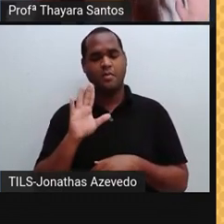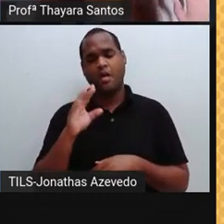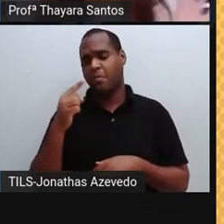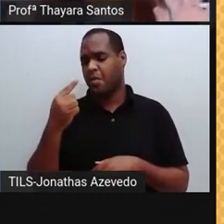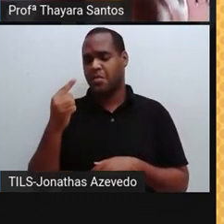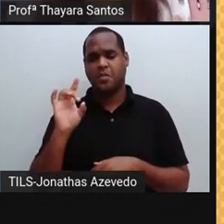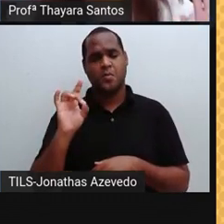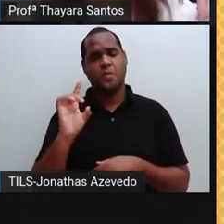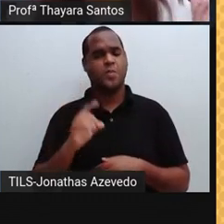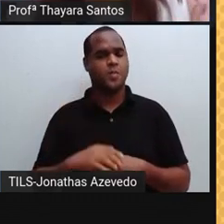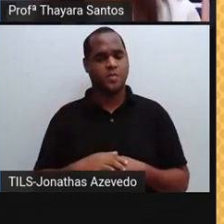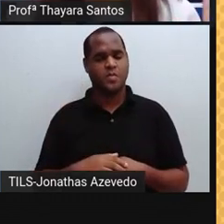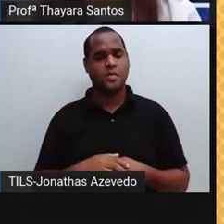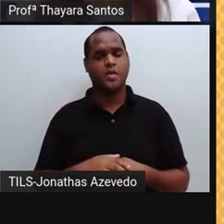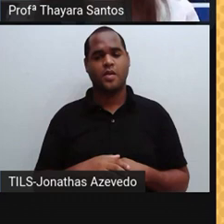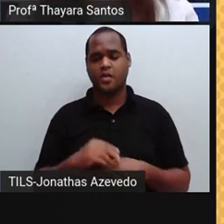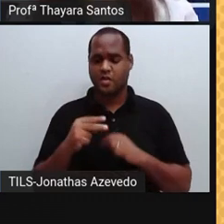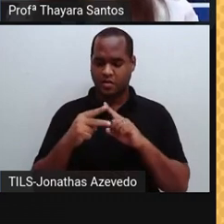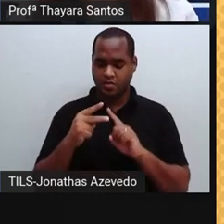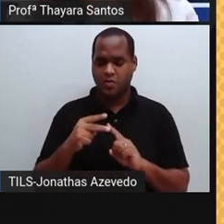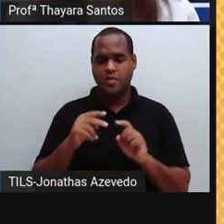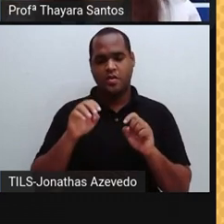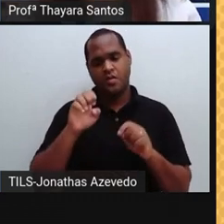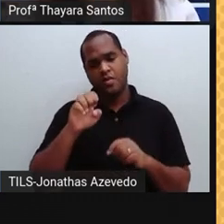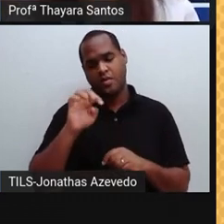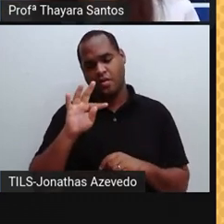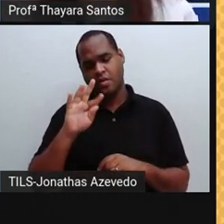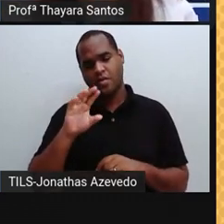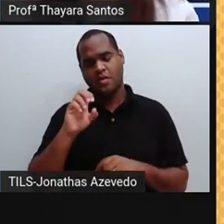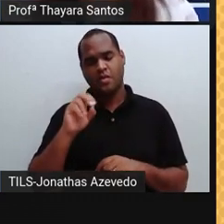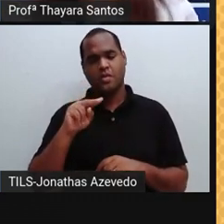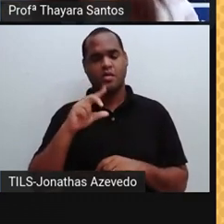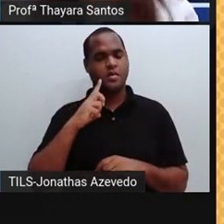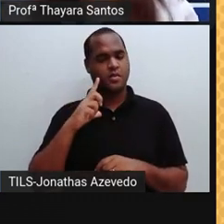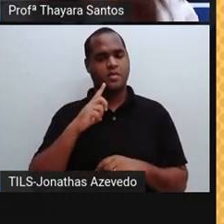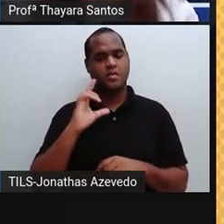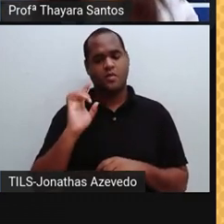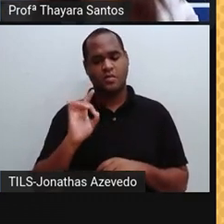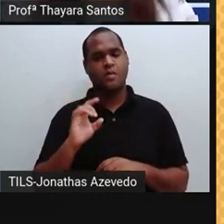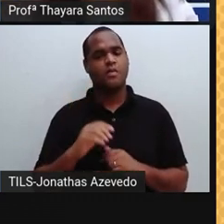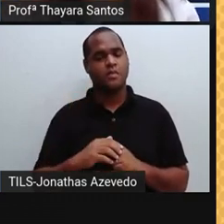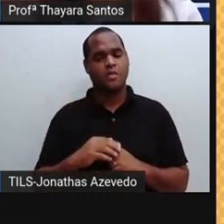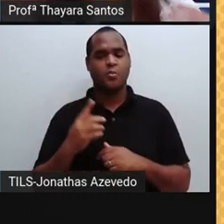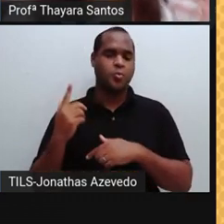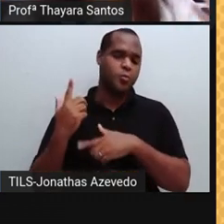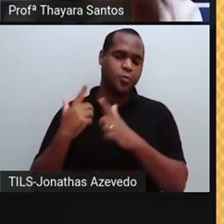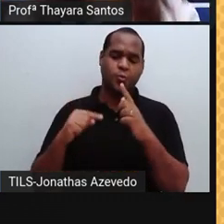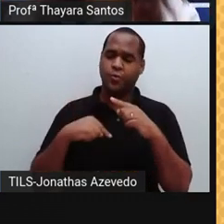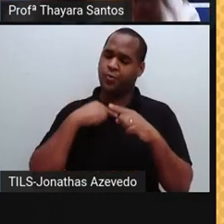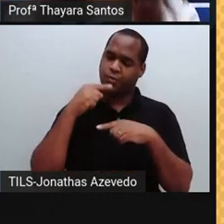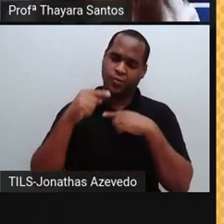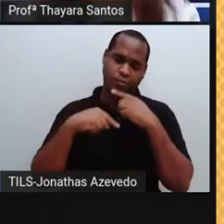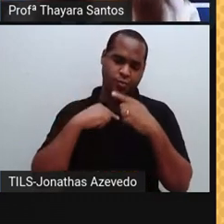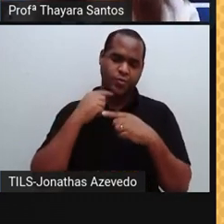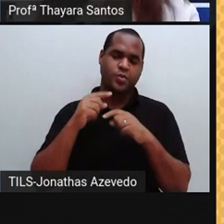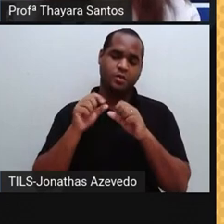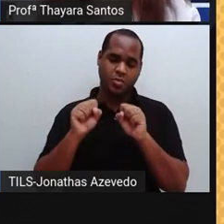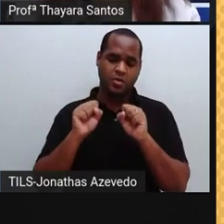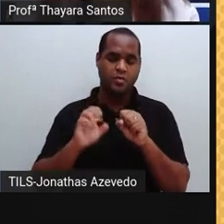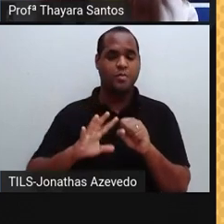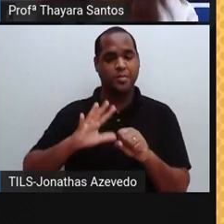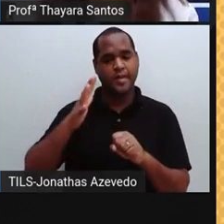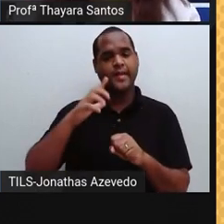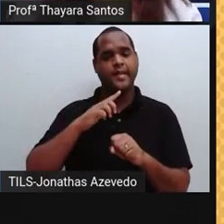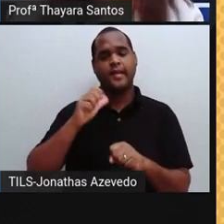primeira, que vai estar com os dois elétrons que ele tem. Ele não tem mais elétrons para botar nas próximas. Então, é isso que acontece. Então, esse